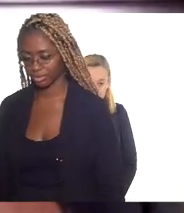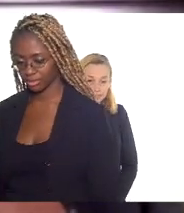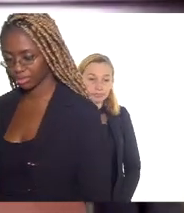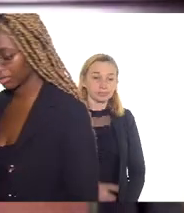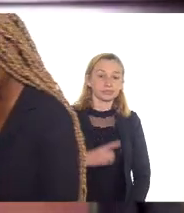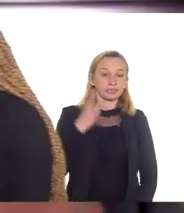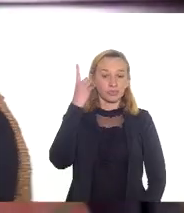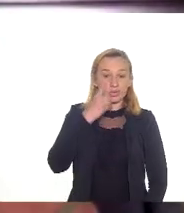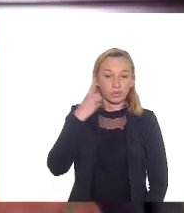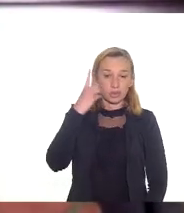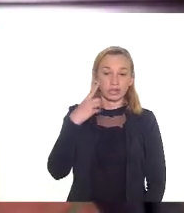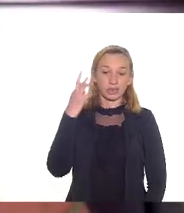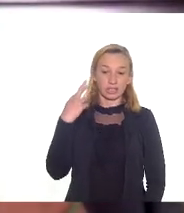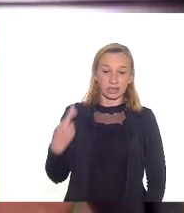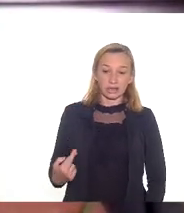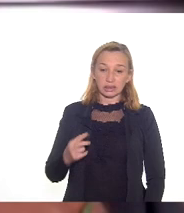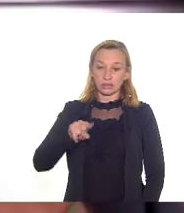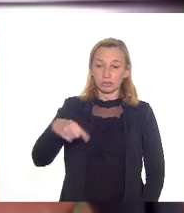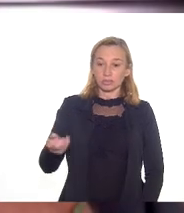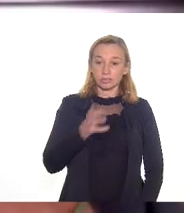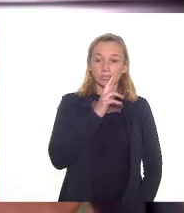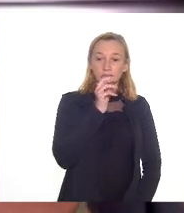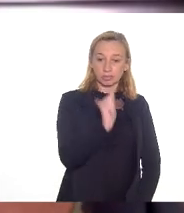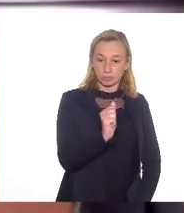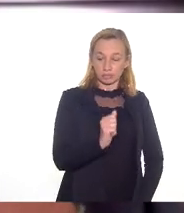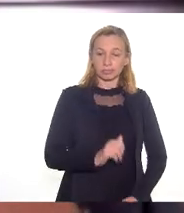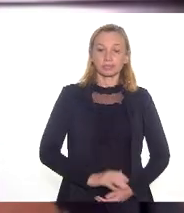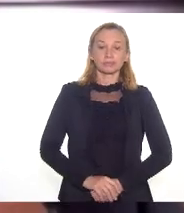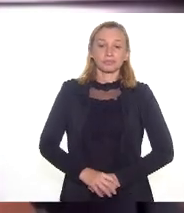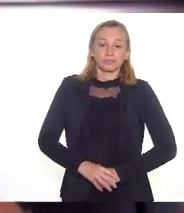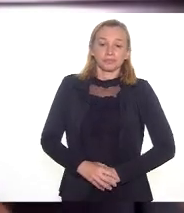seguida, deputado Rodrigo Amorim.